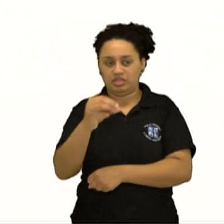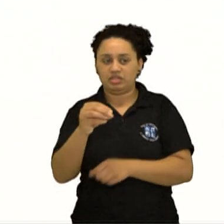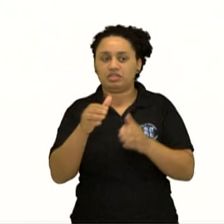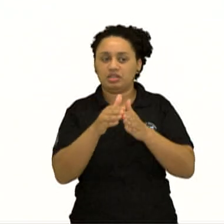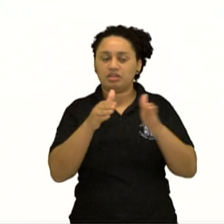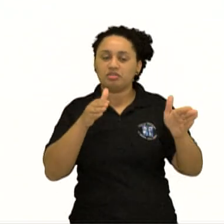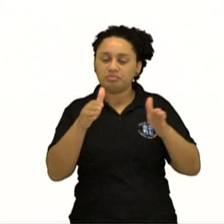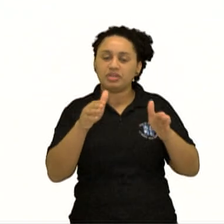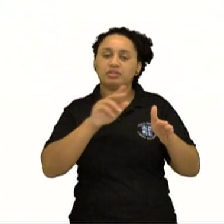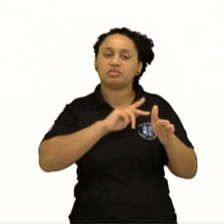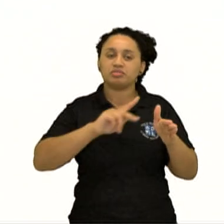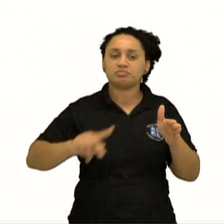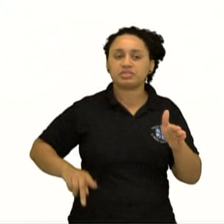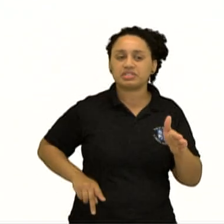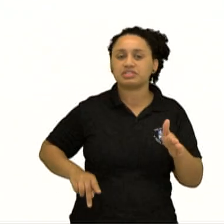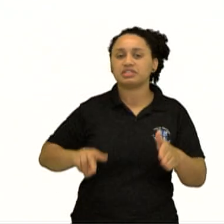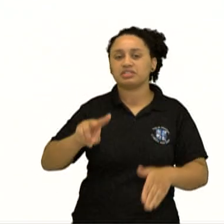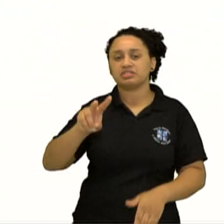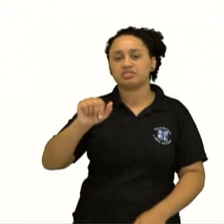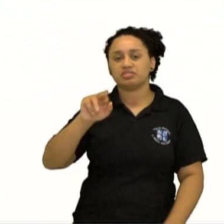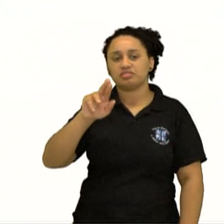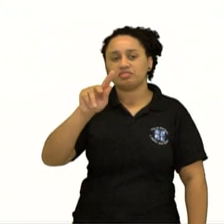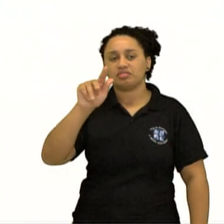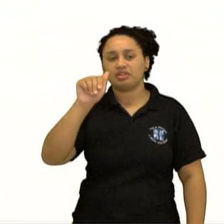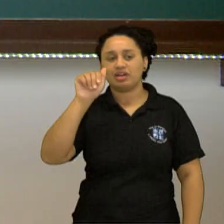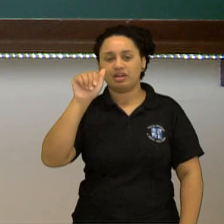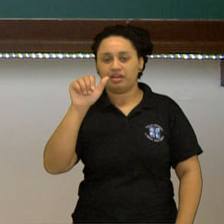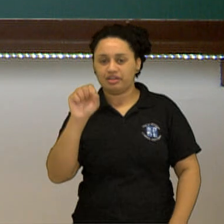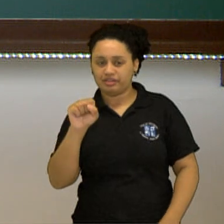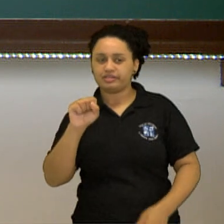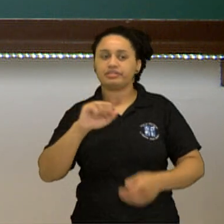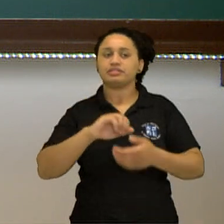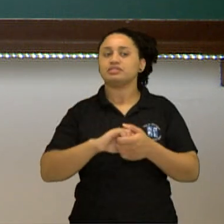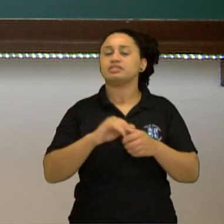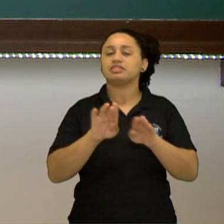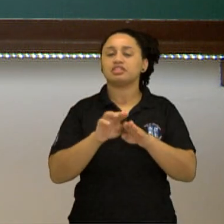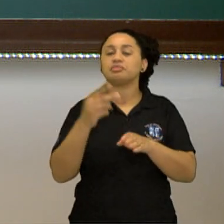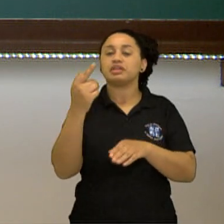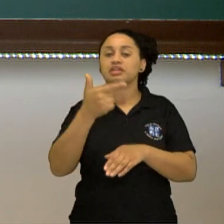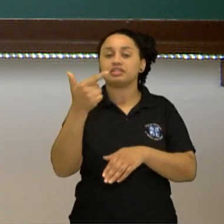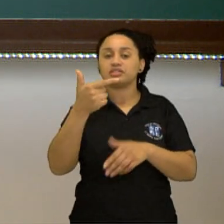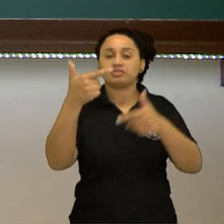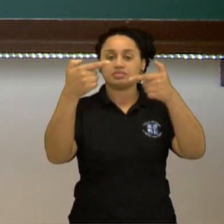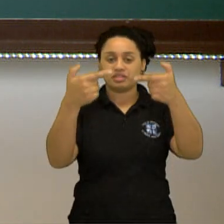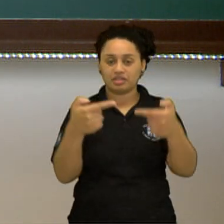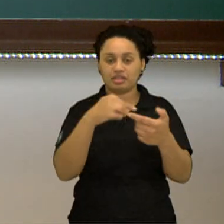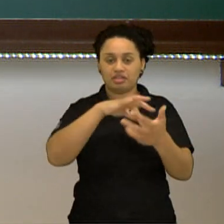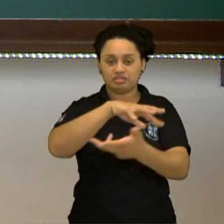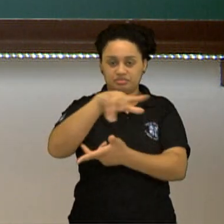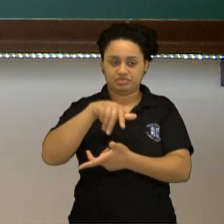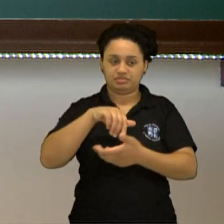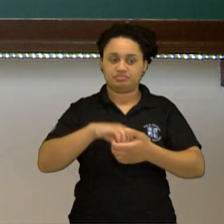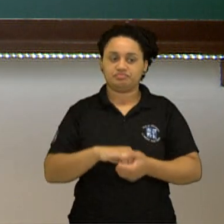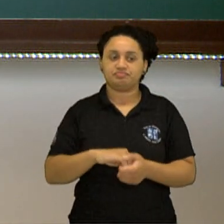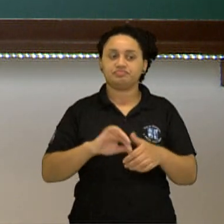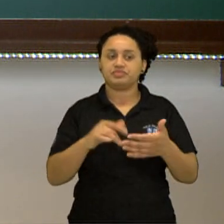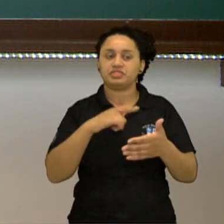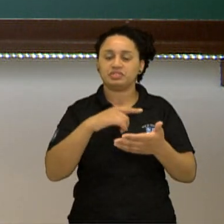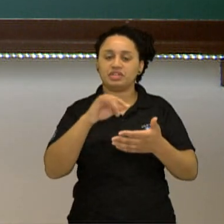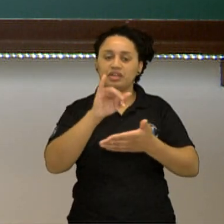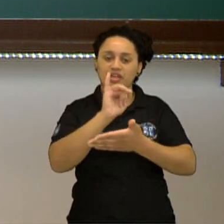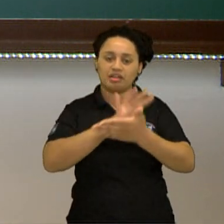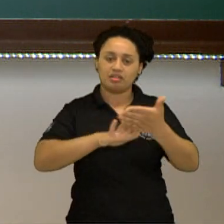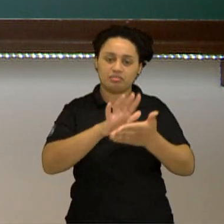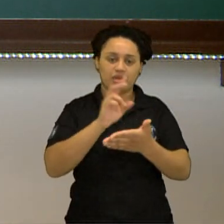Mundial. Todo esse era o contexto histórico dentro do modernismo no nosso país. Nós temos aqui a imagem